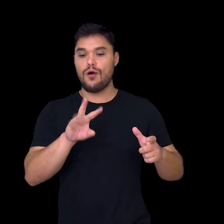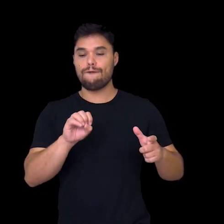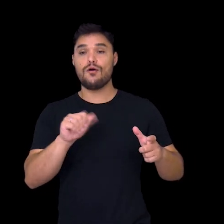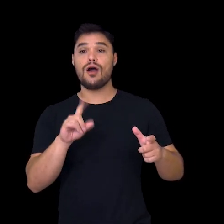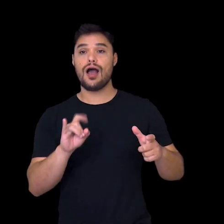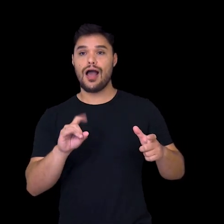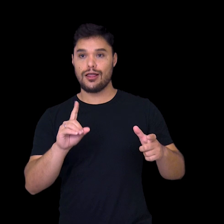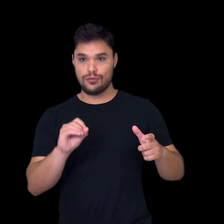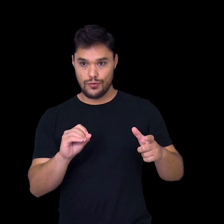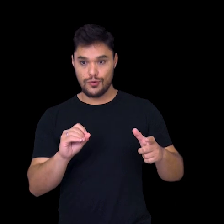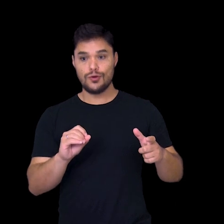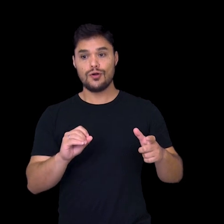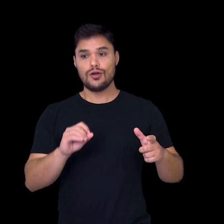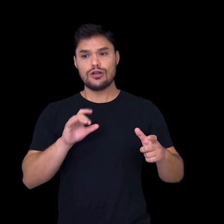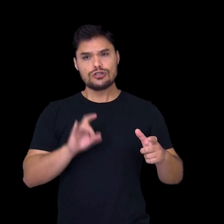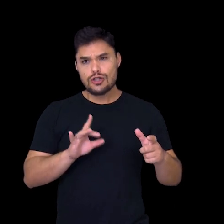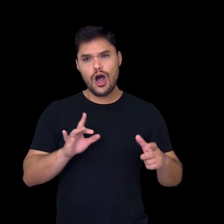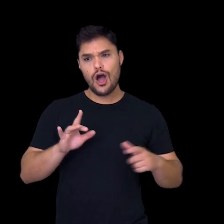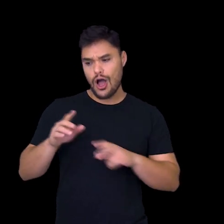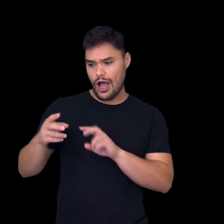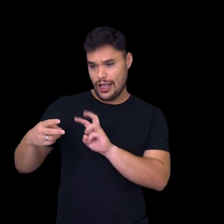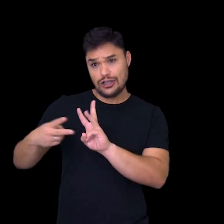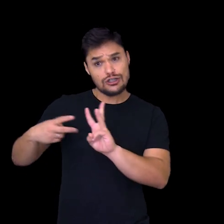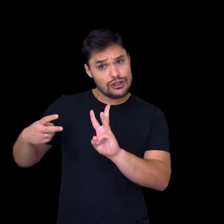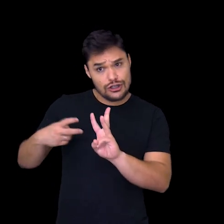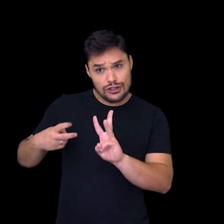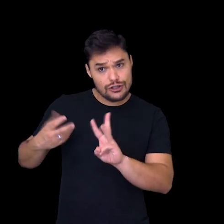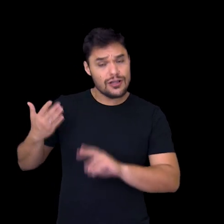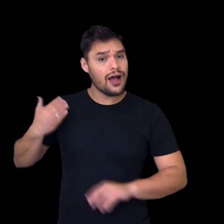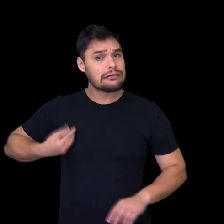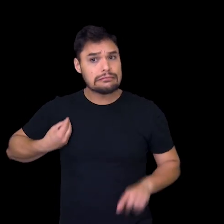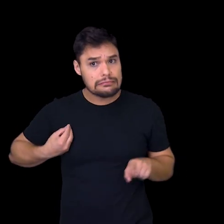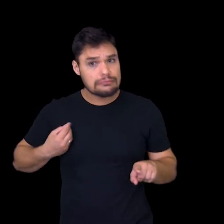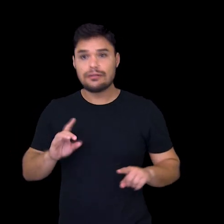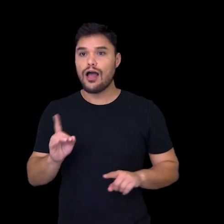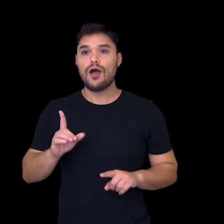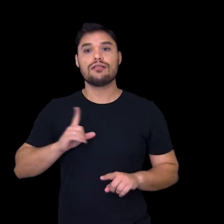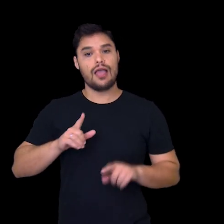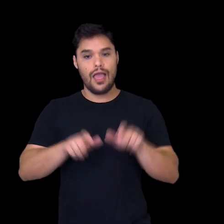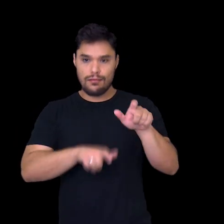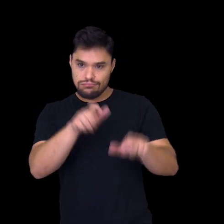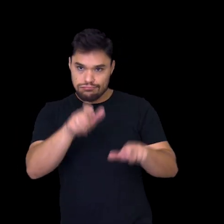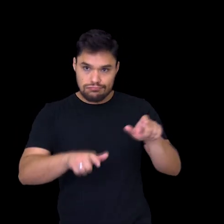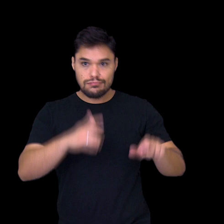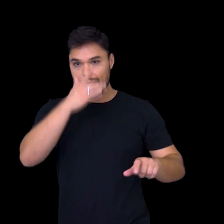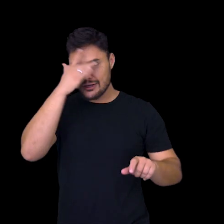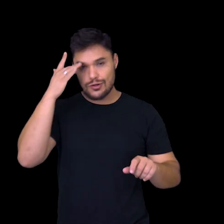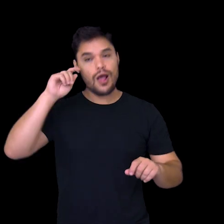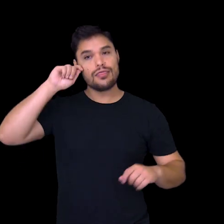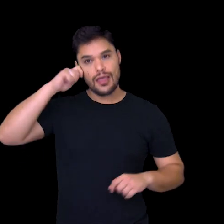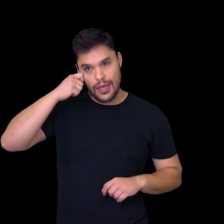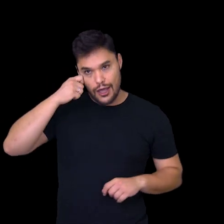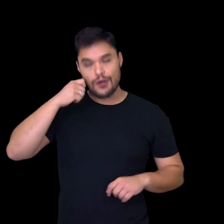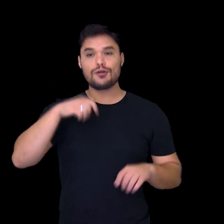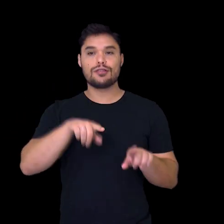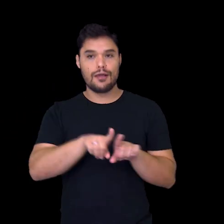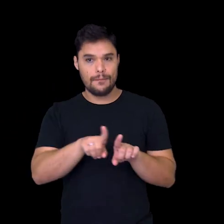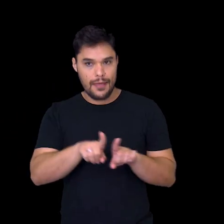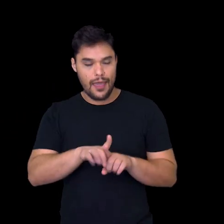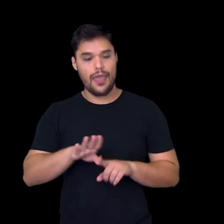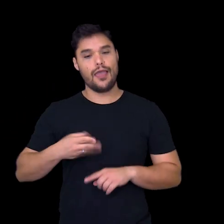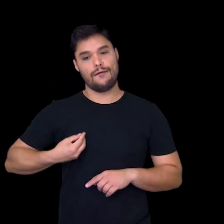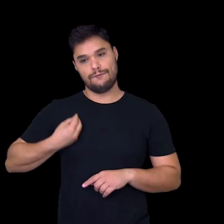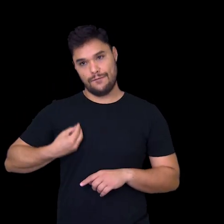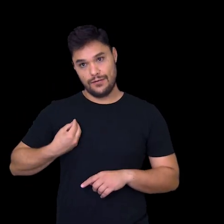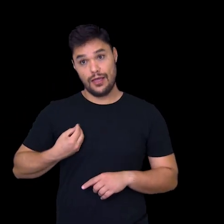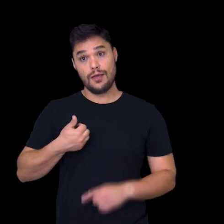localidade. Então a gente não fala somente de povos indígenas, mas também de comunidades negras rurais que,